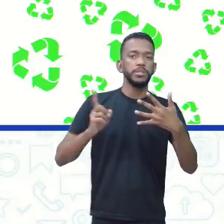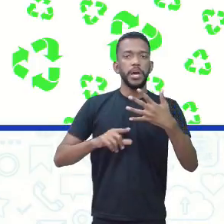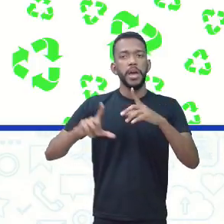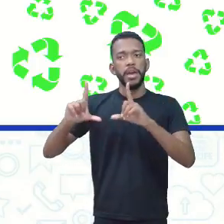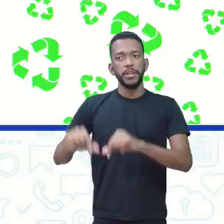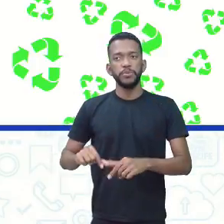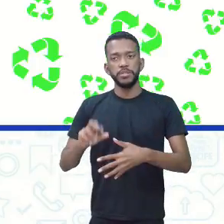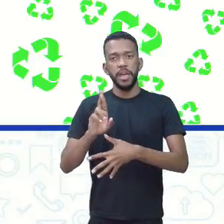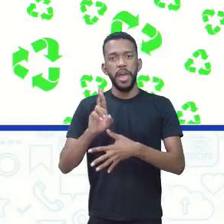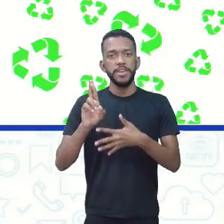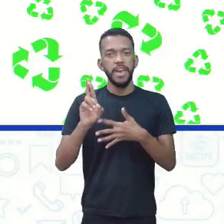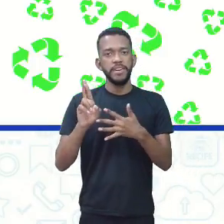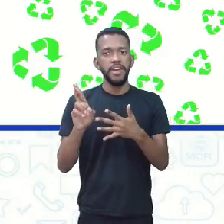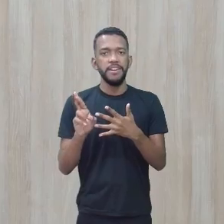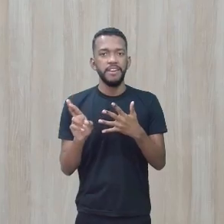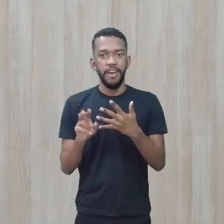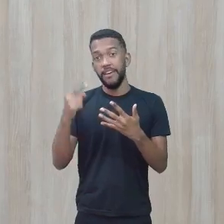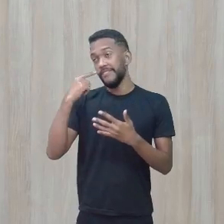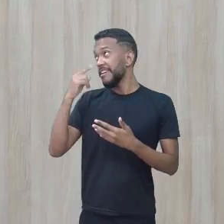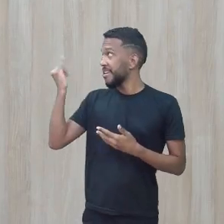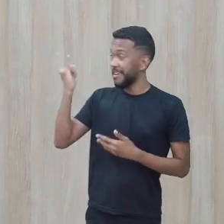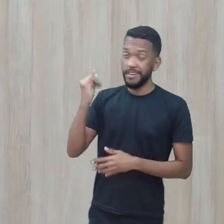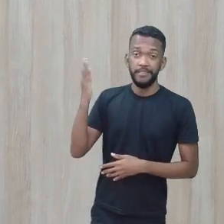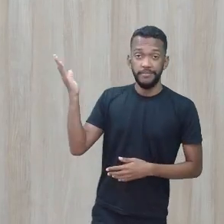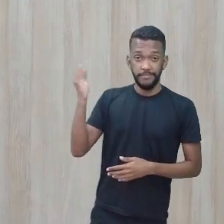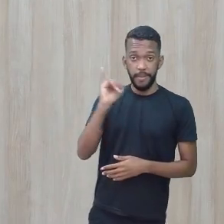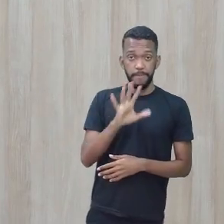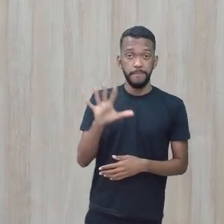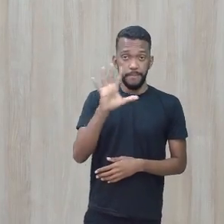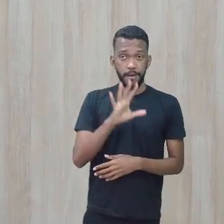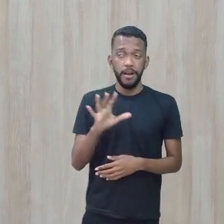recusar, reduzir. Tudo isso são